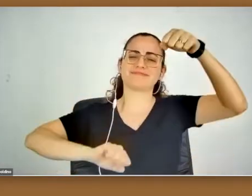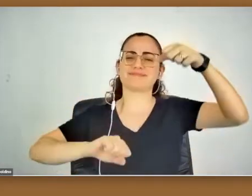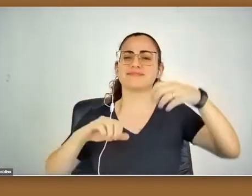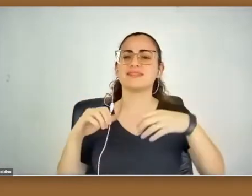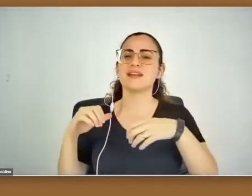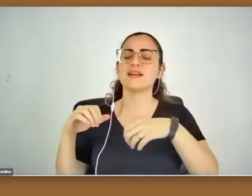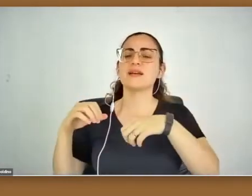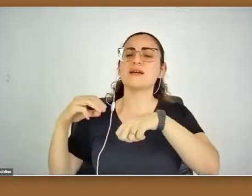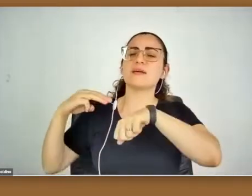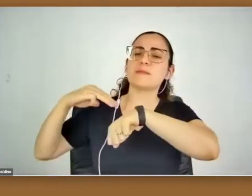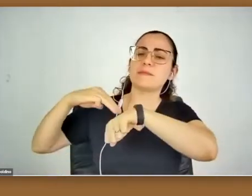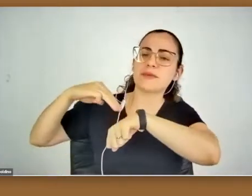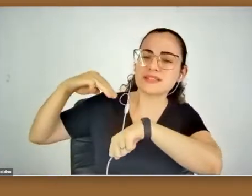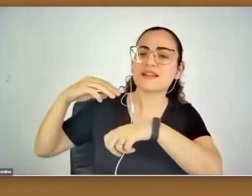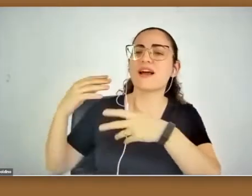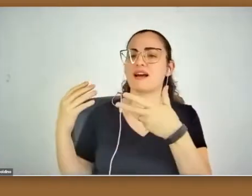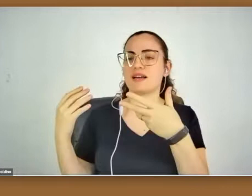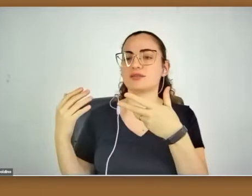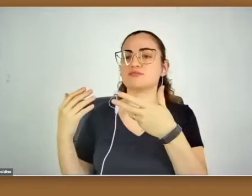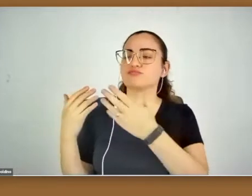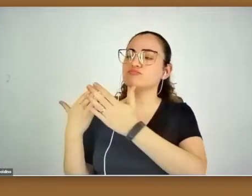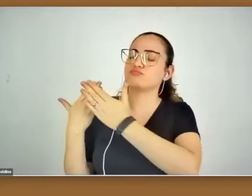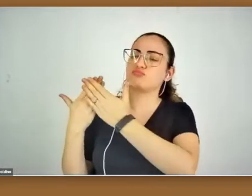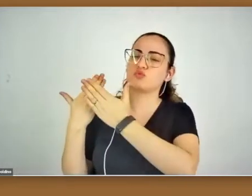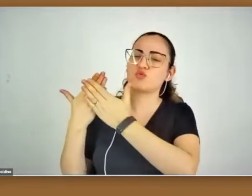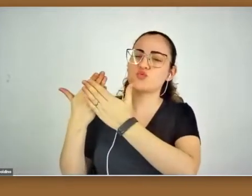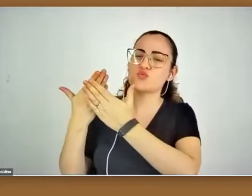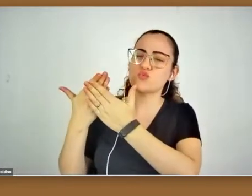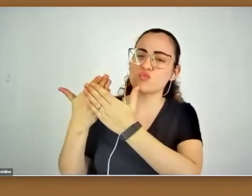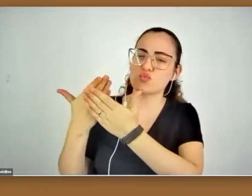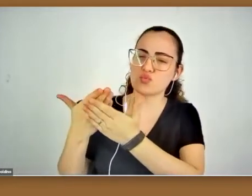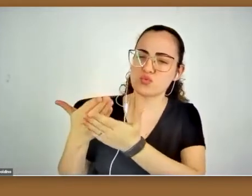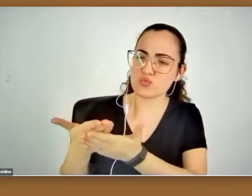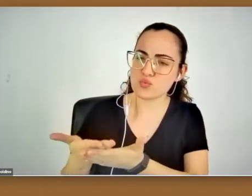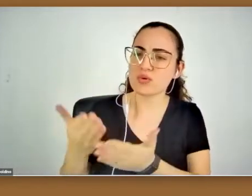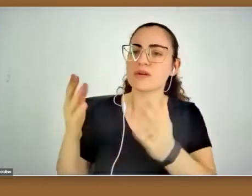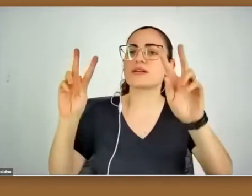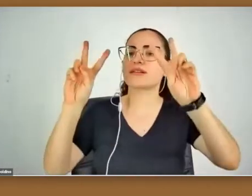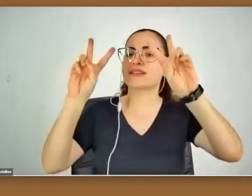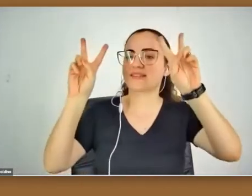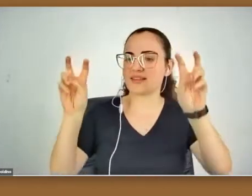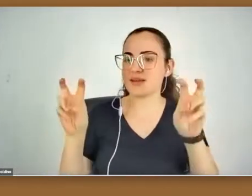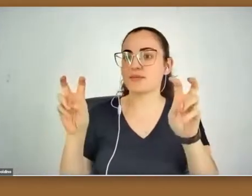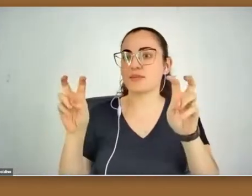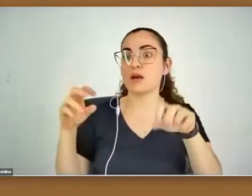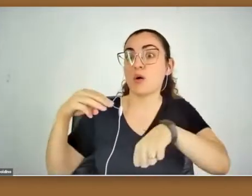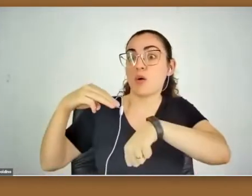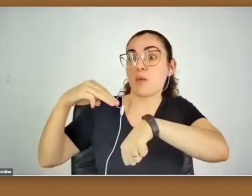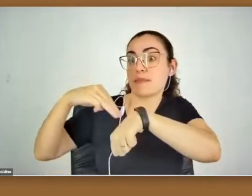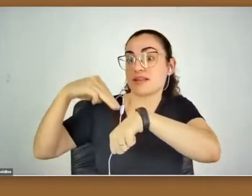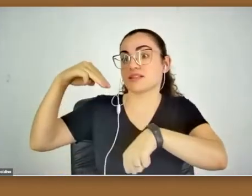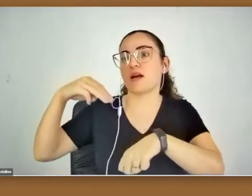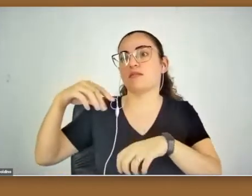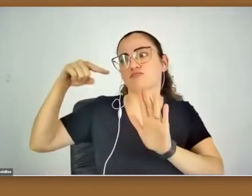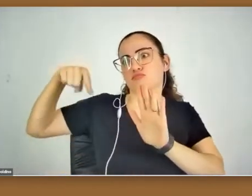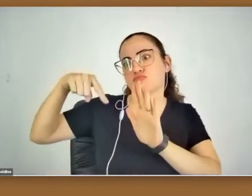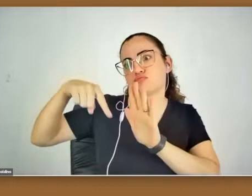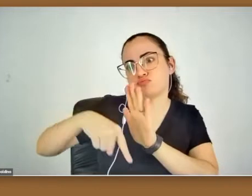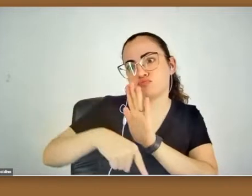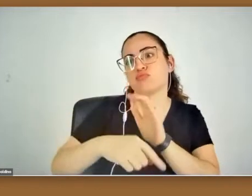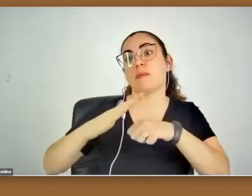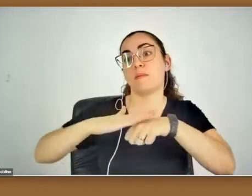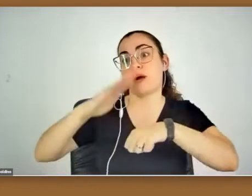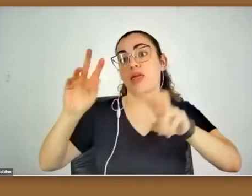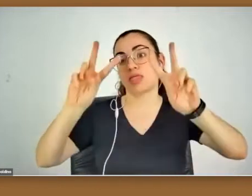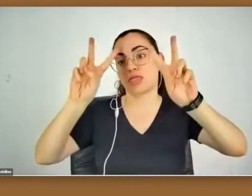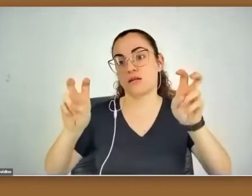mestrado aí eu entrei mesmo a fundo na parte de arbovirose e de epidemiologia, e é isso que a gente vai discutir então um pouquinho